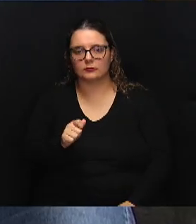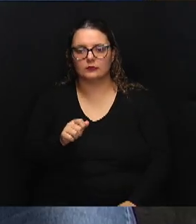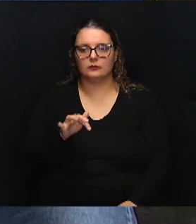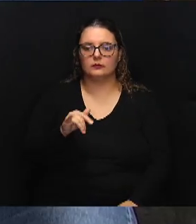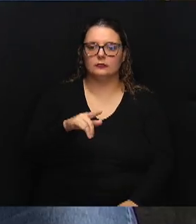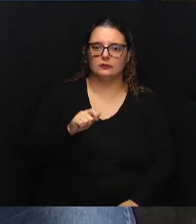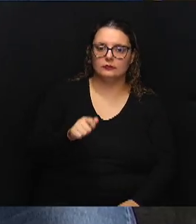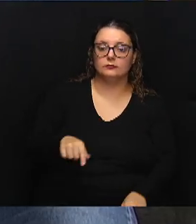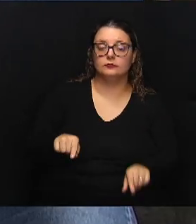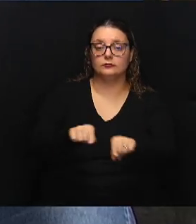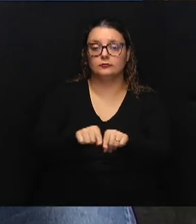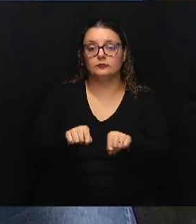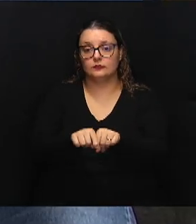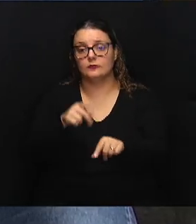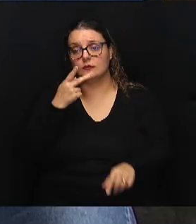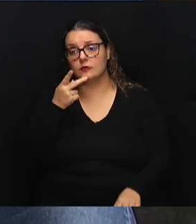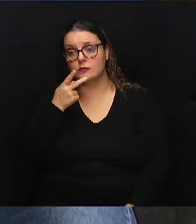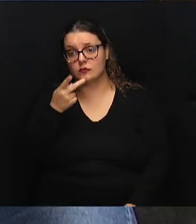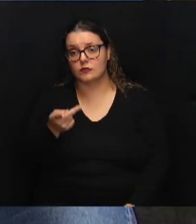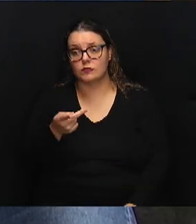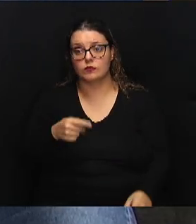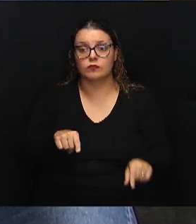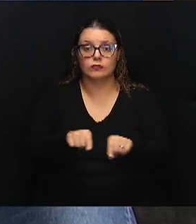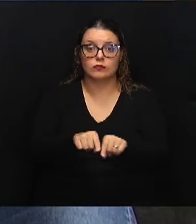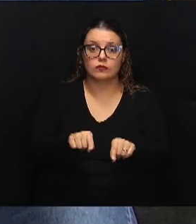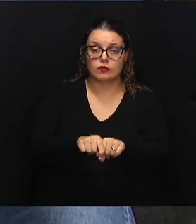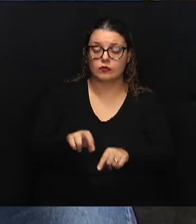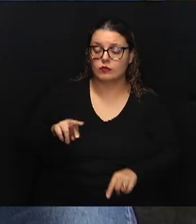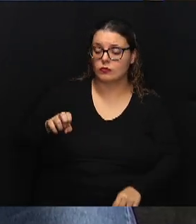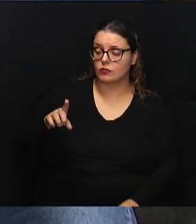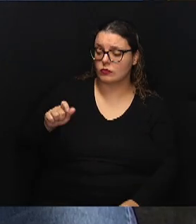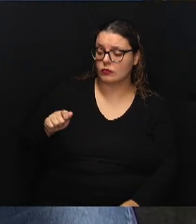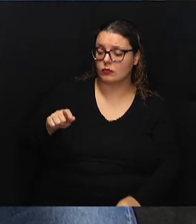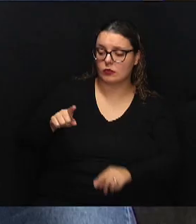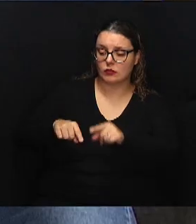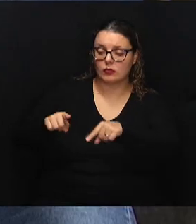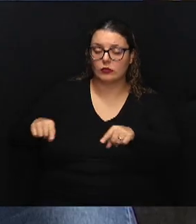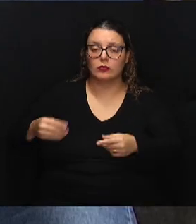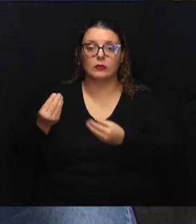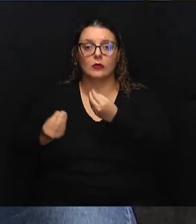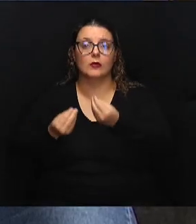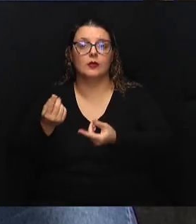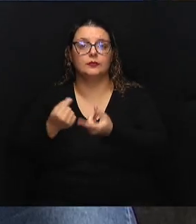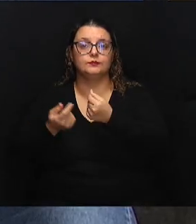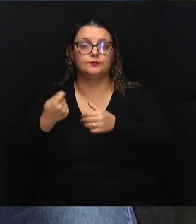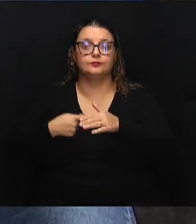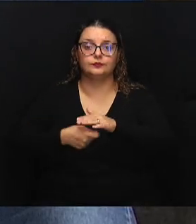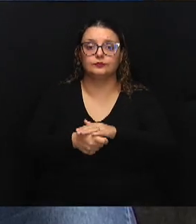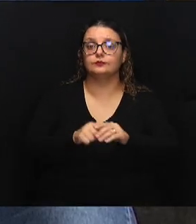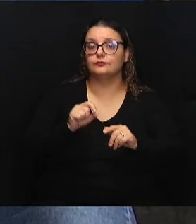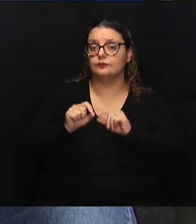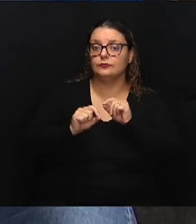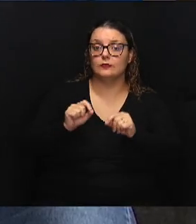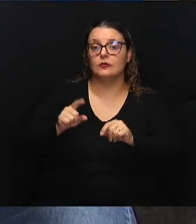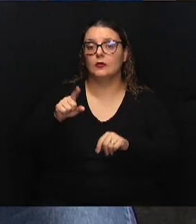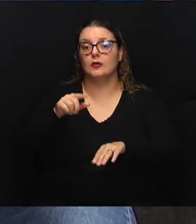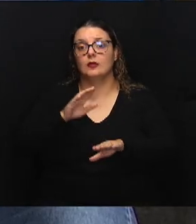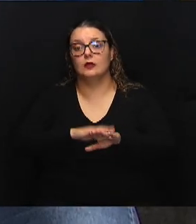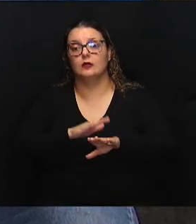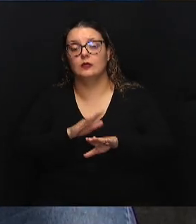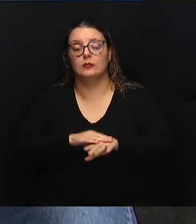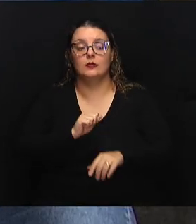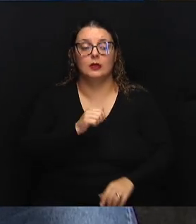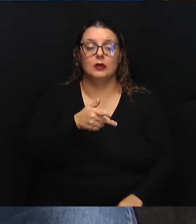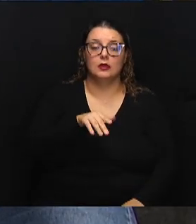falando também sobre o que é também a renda variável, como que se investir em renda variável, o que é uma ação, o que